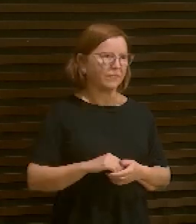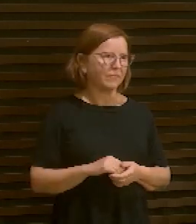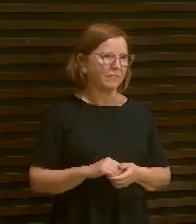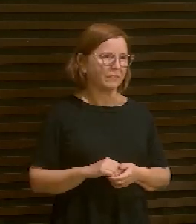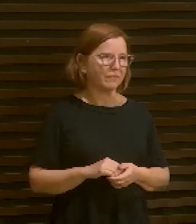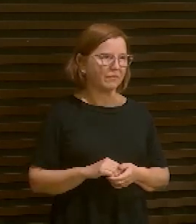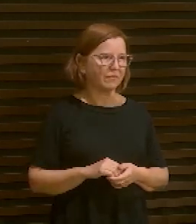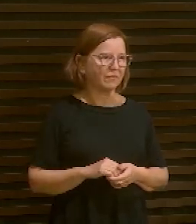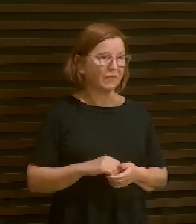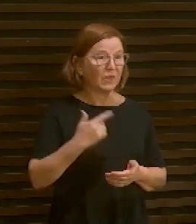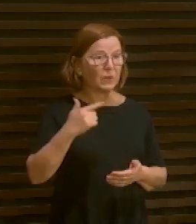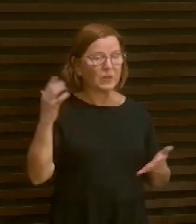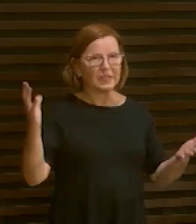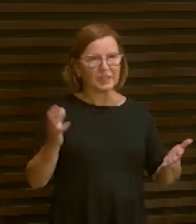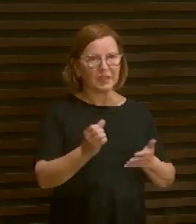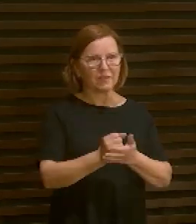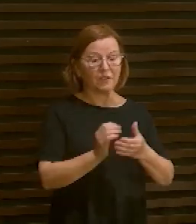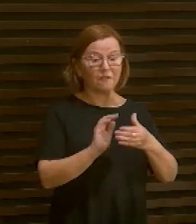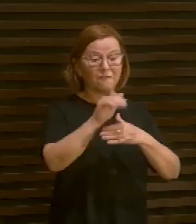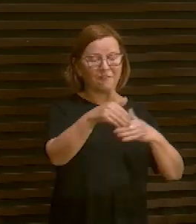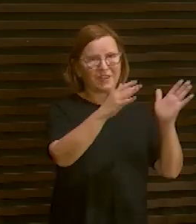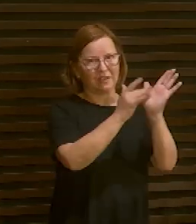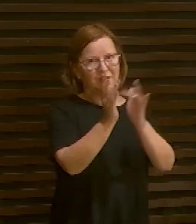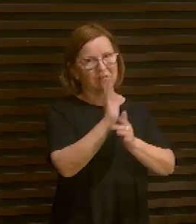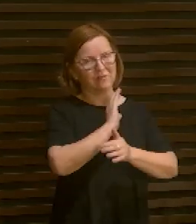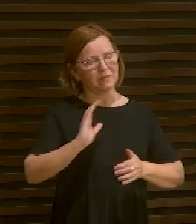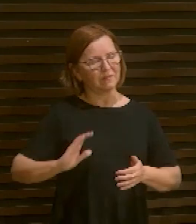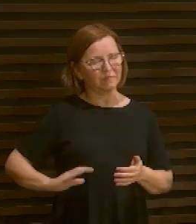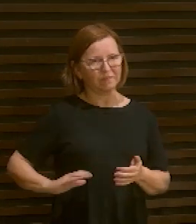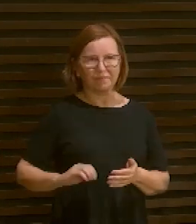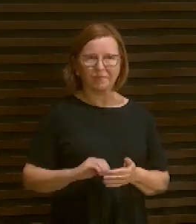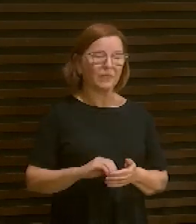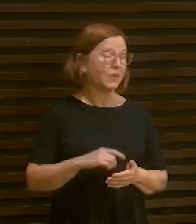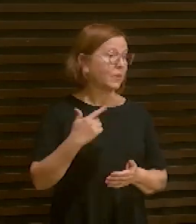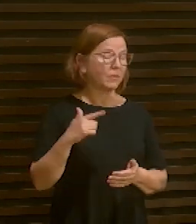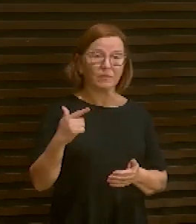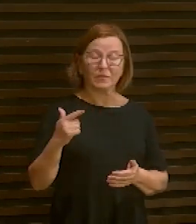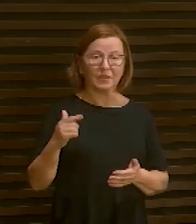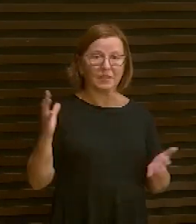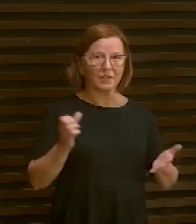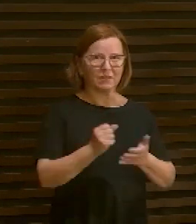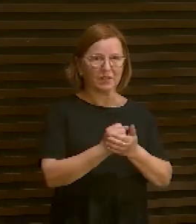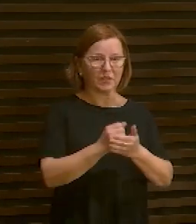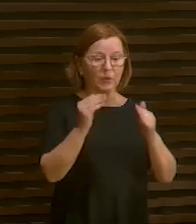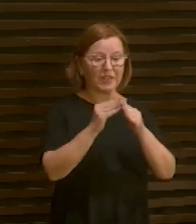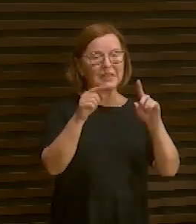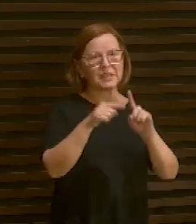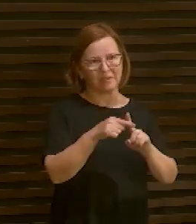Não existe salvação fora de Jesus Cristo. Não existe salvação na